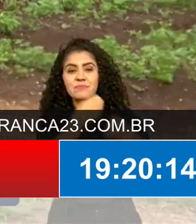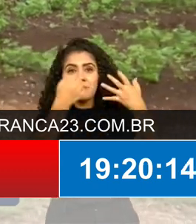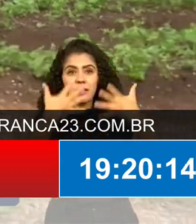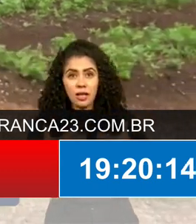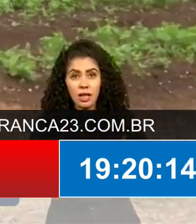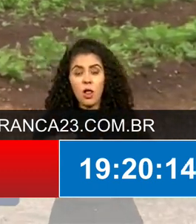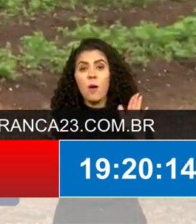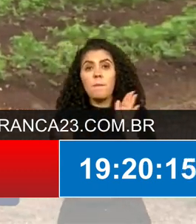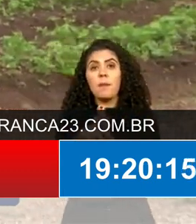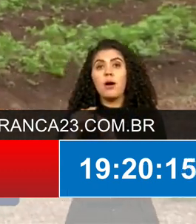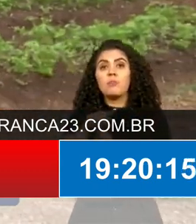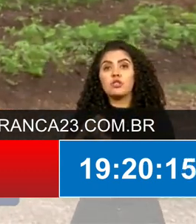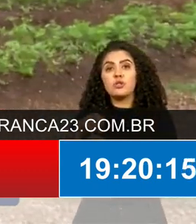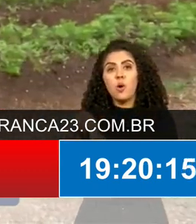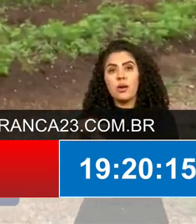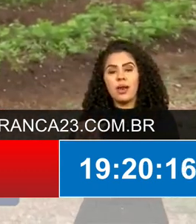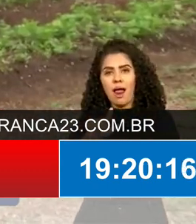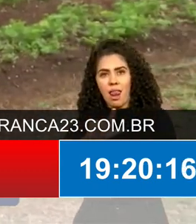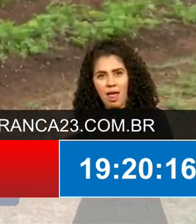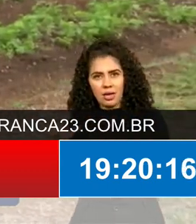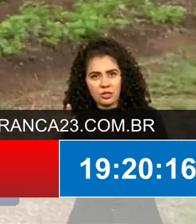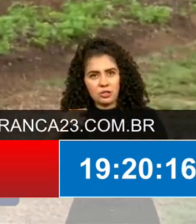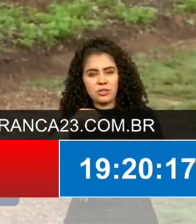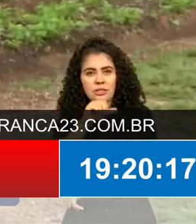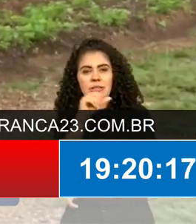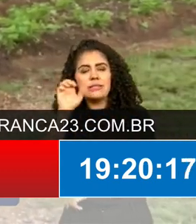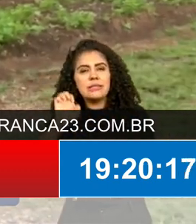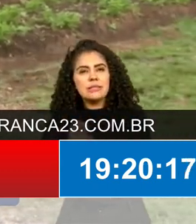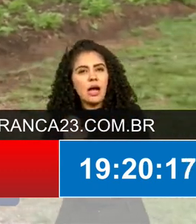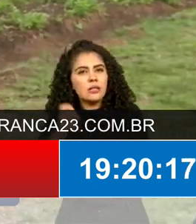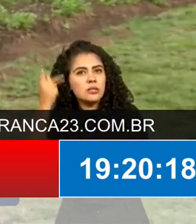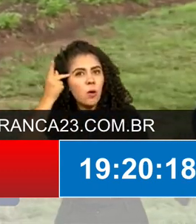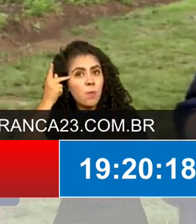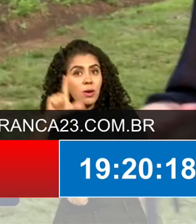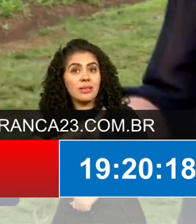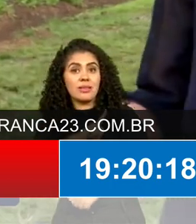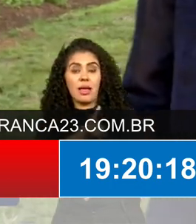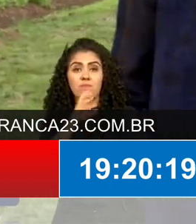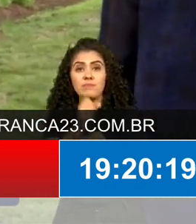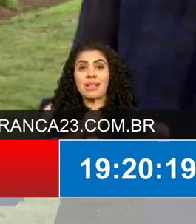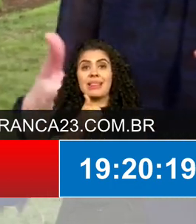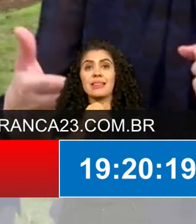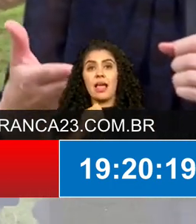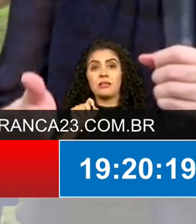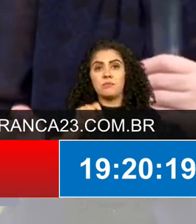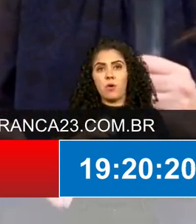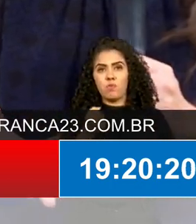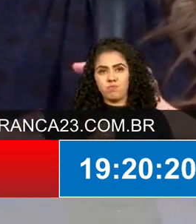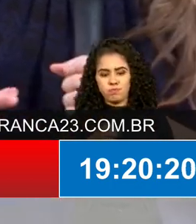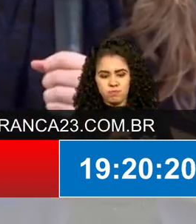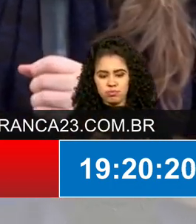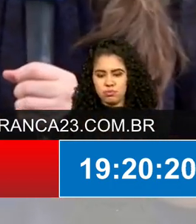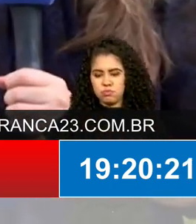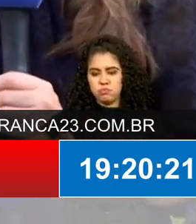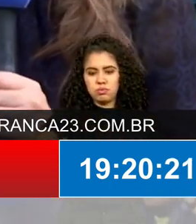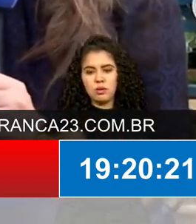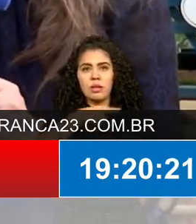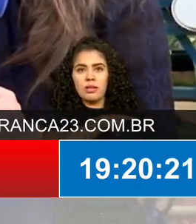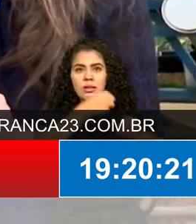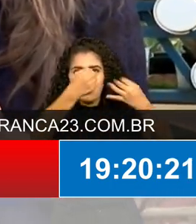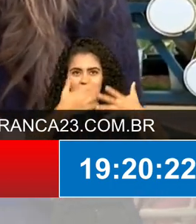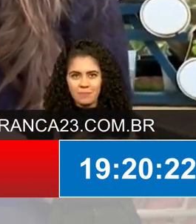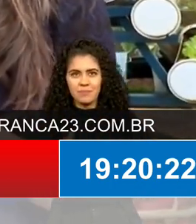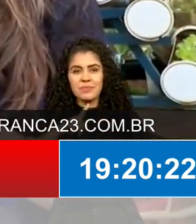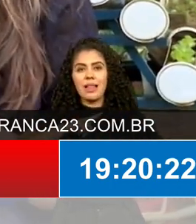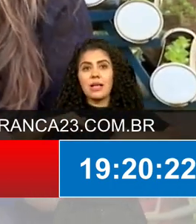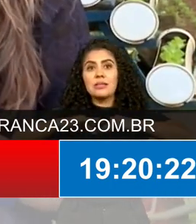leste de São Paulo ocupa uma área de 10 mil metros quadrados. Além de mudar a paisagem urbana que existia aqui